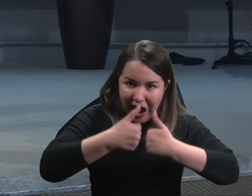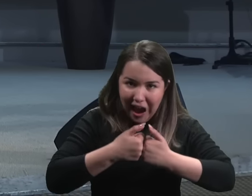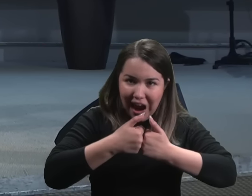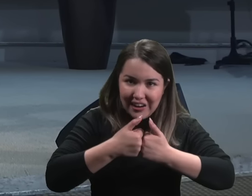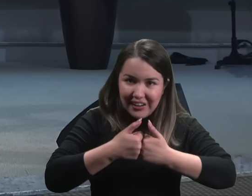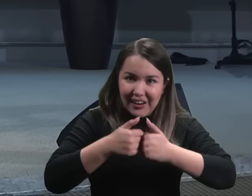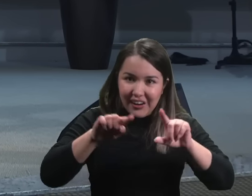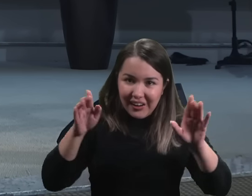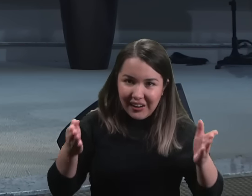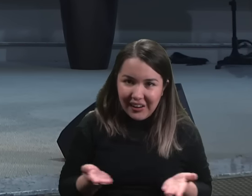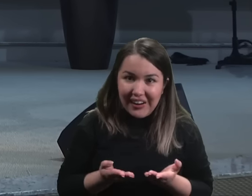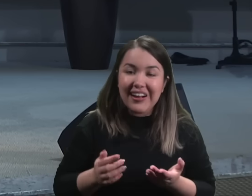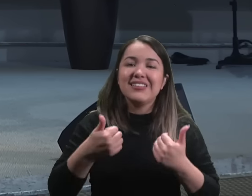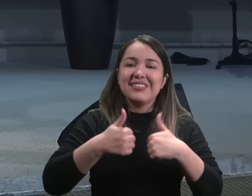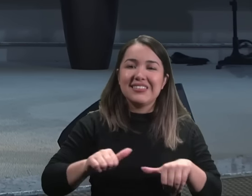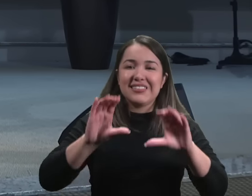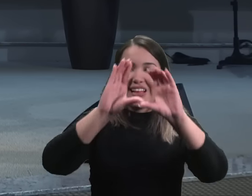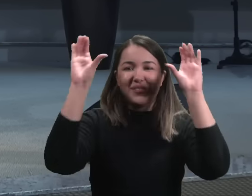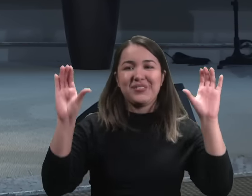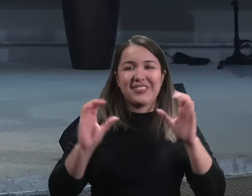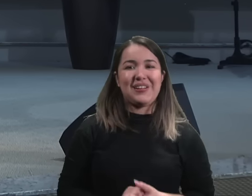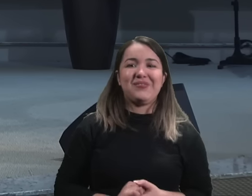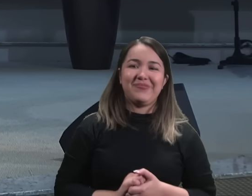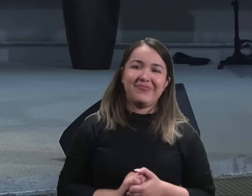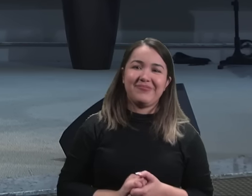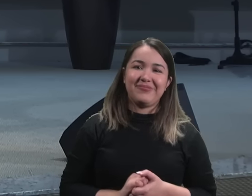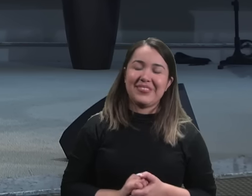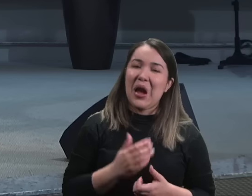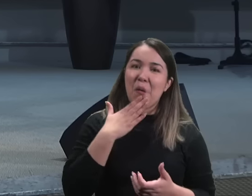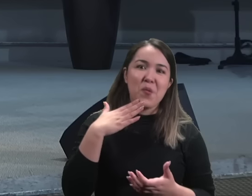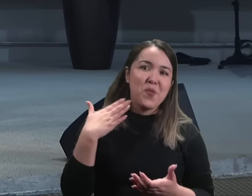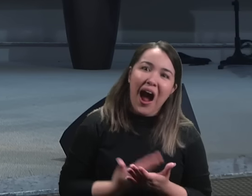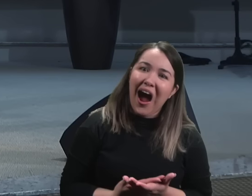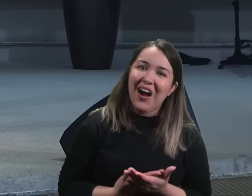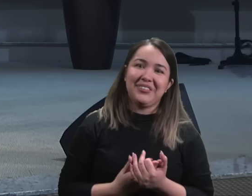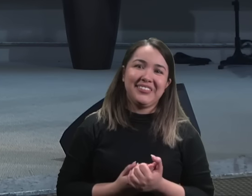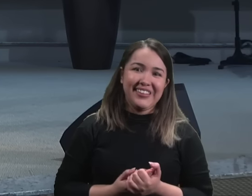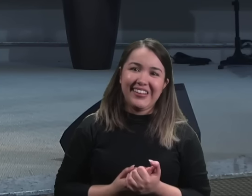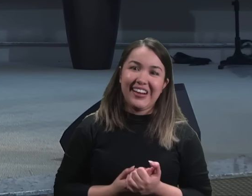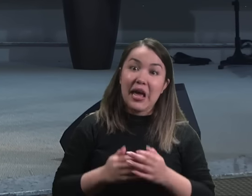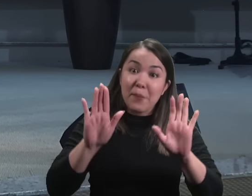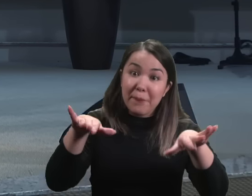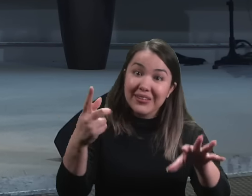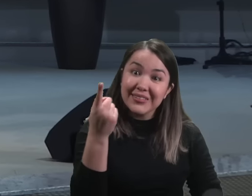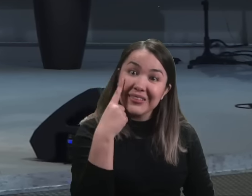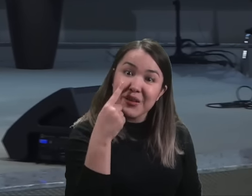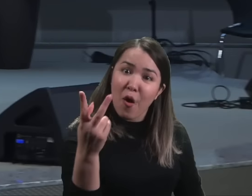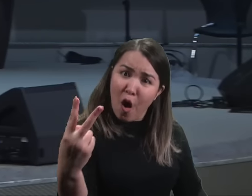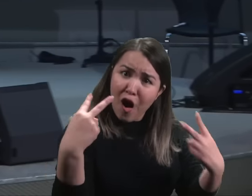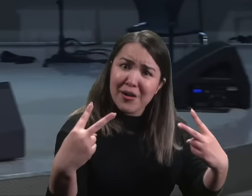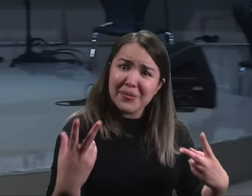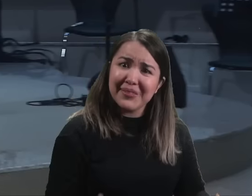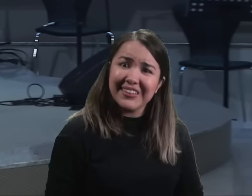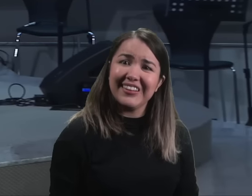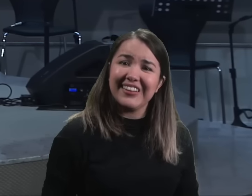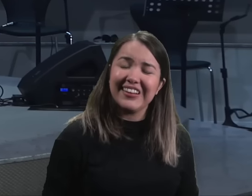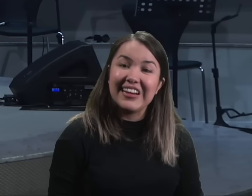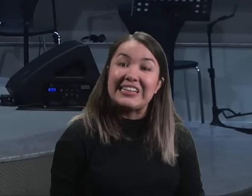grande terremoto e saraivada uau Ei presta atenção olha para mim